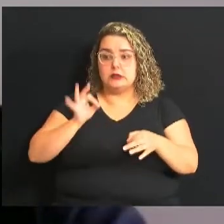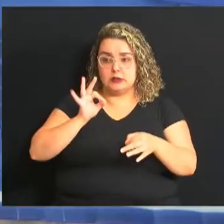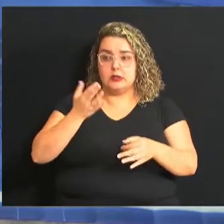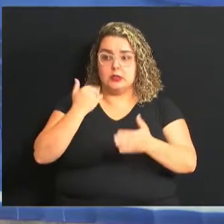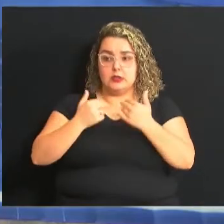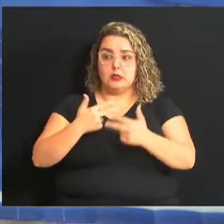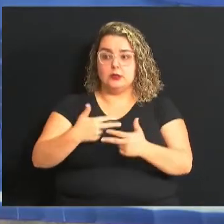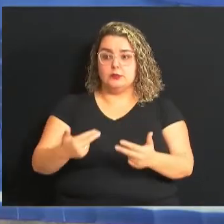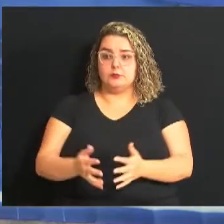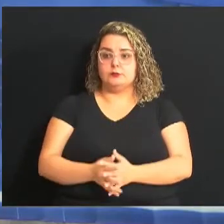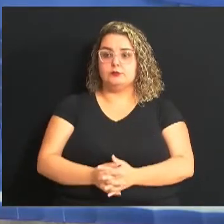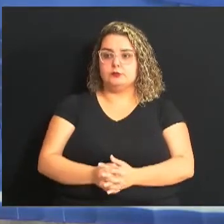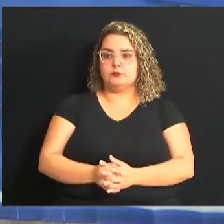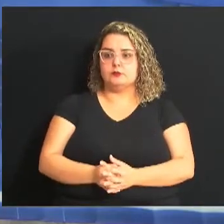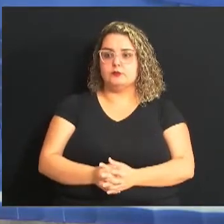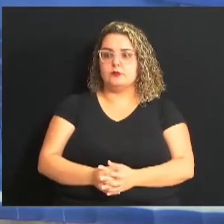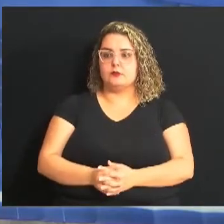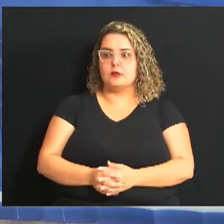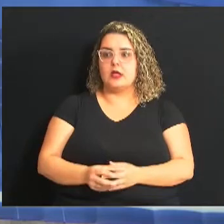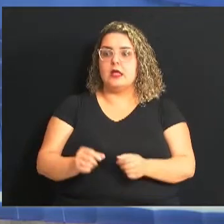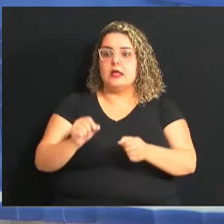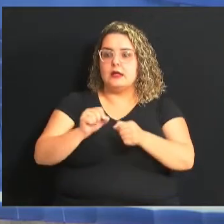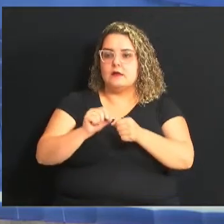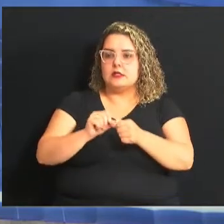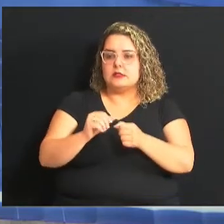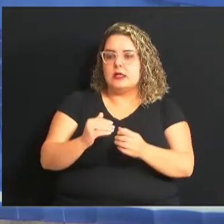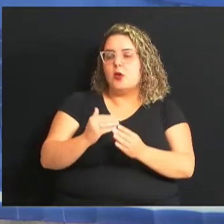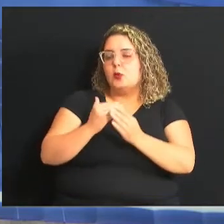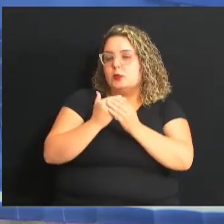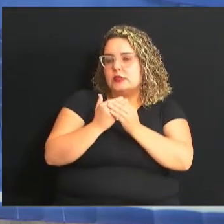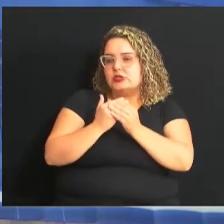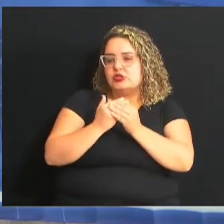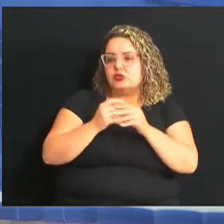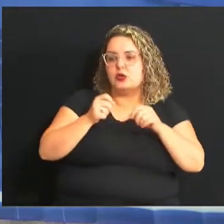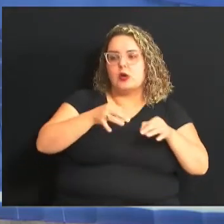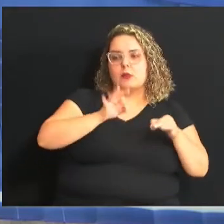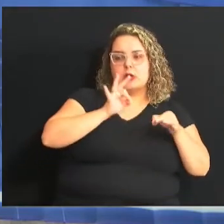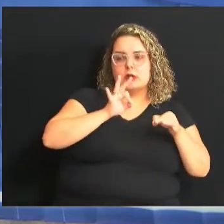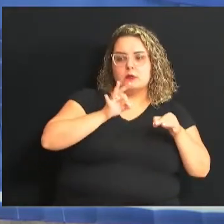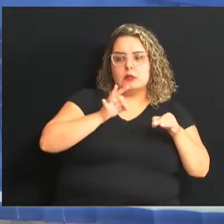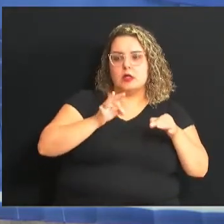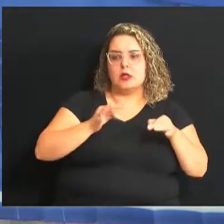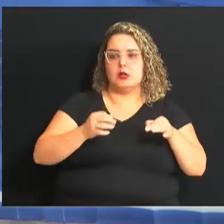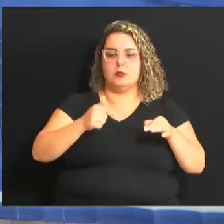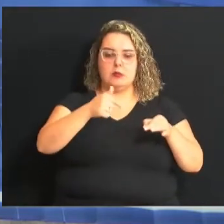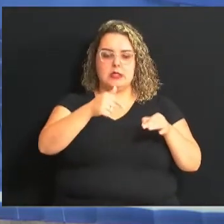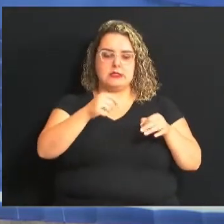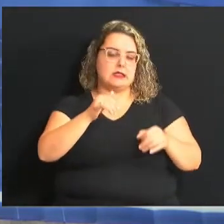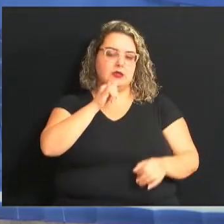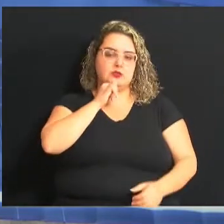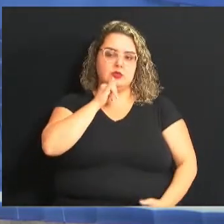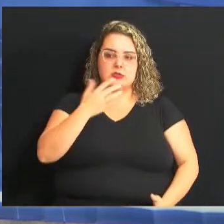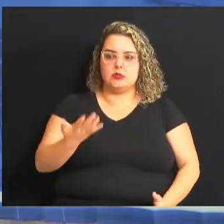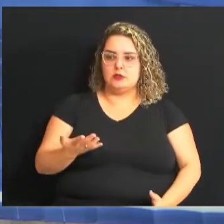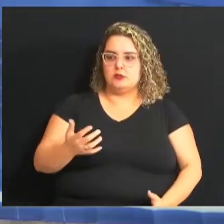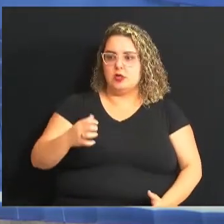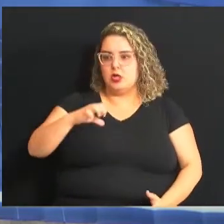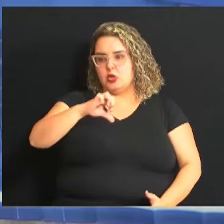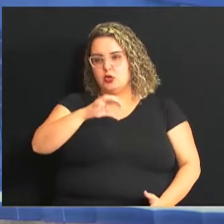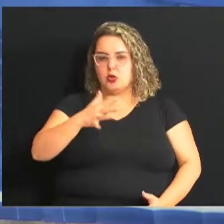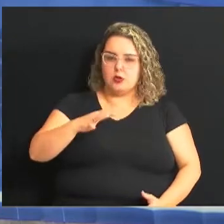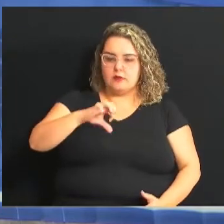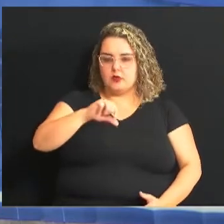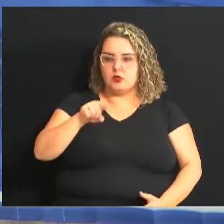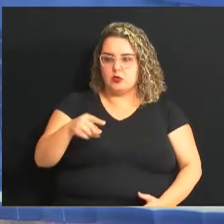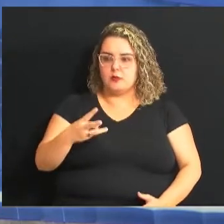E é certo fazer aquele lanchinho no meio da manhã? Tomou o café da manhã umas 7 horas, por exemplo, umas 9, 9 e meia, antes